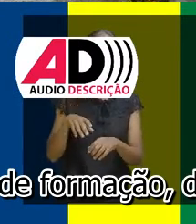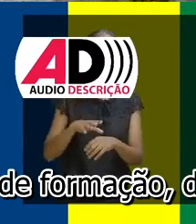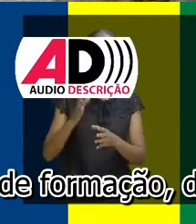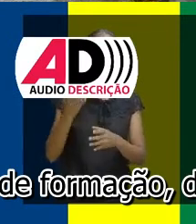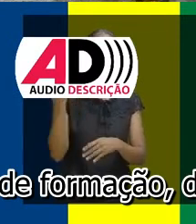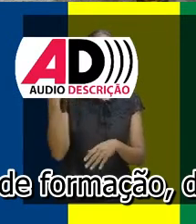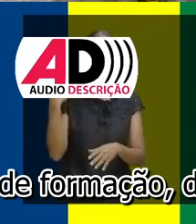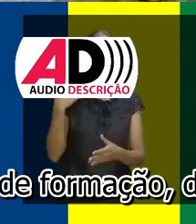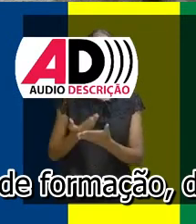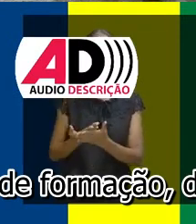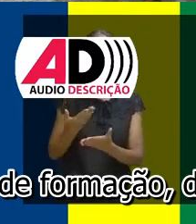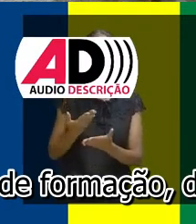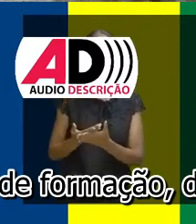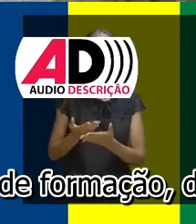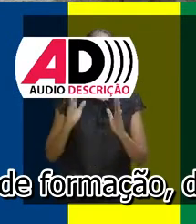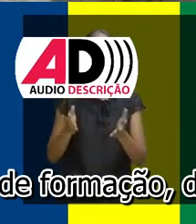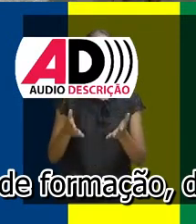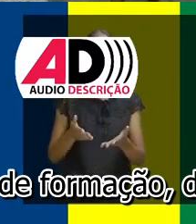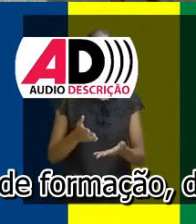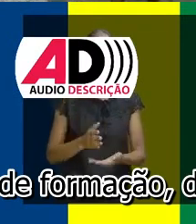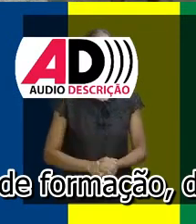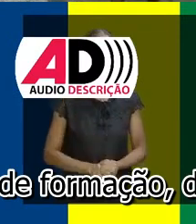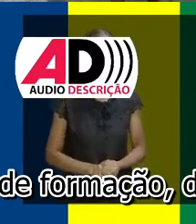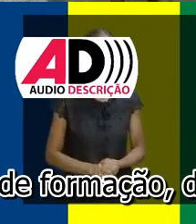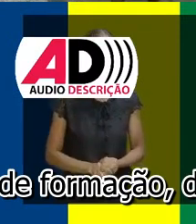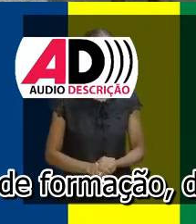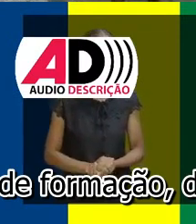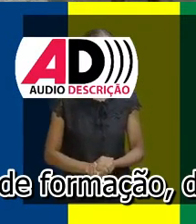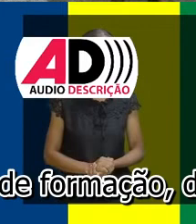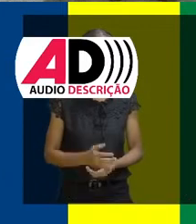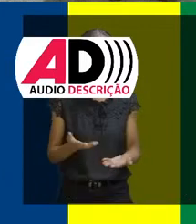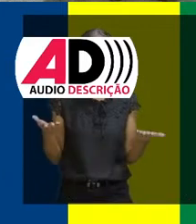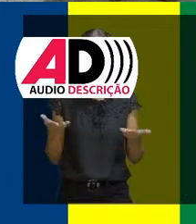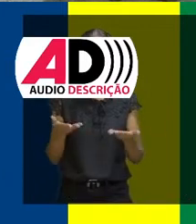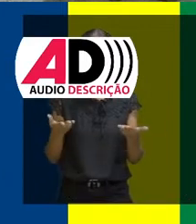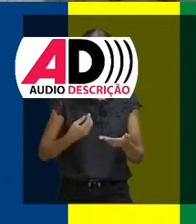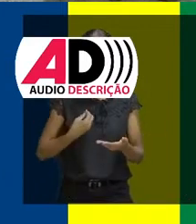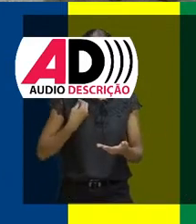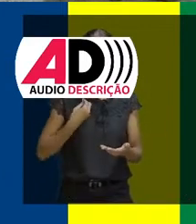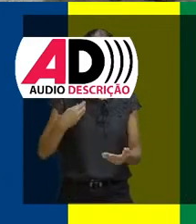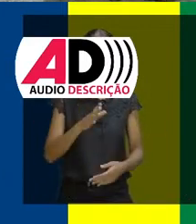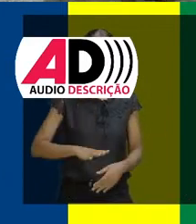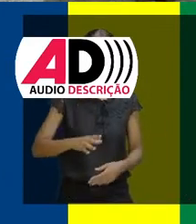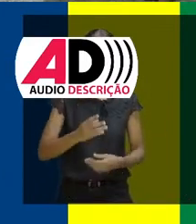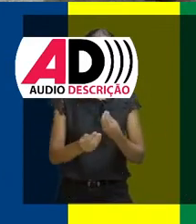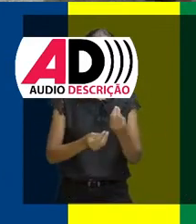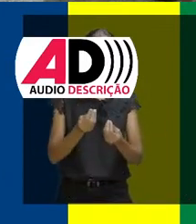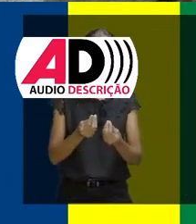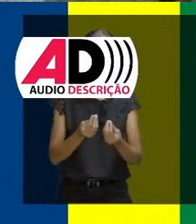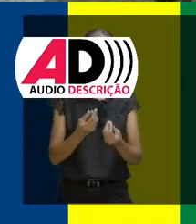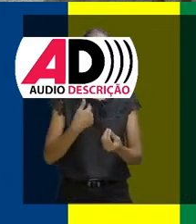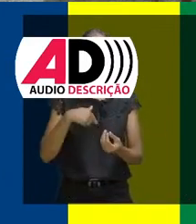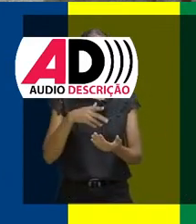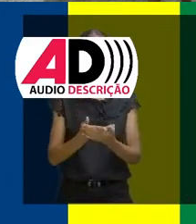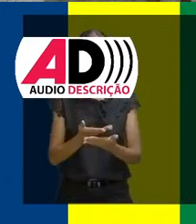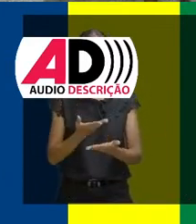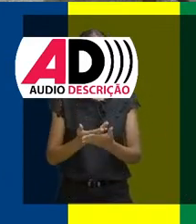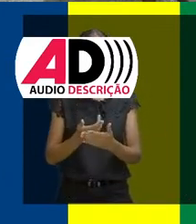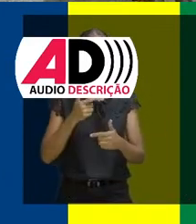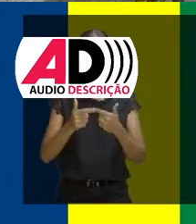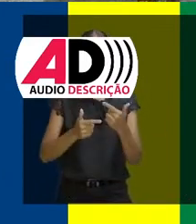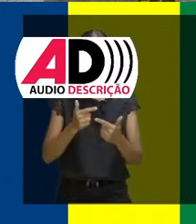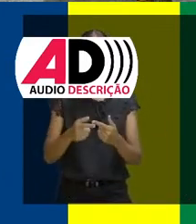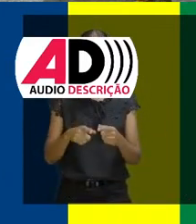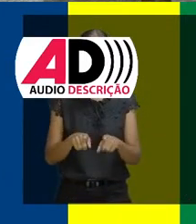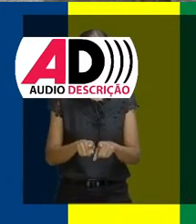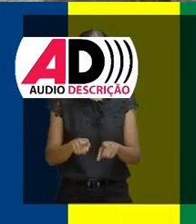E trabalho com um recorte de história do tempo presente, história contemporânea, história do agora.